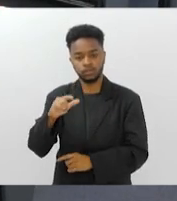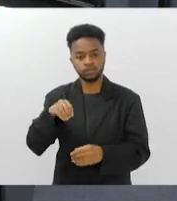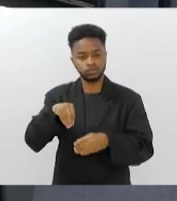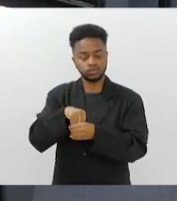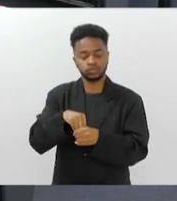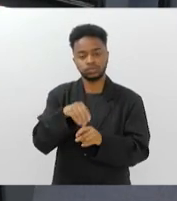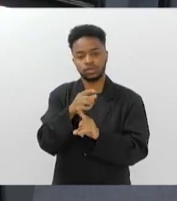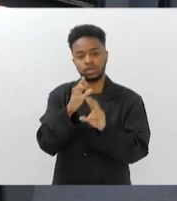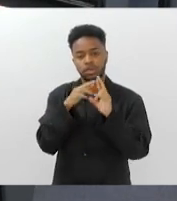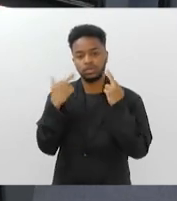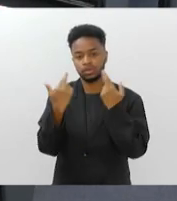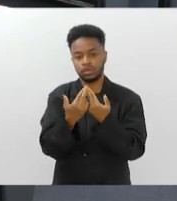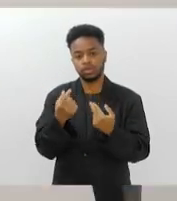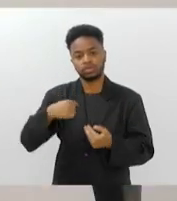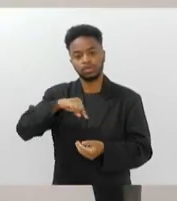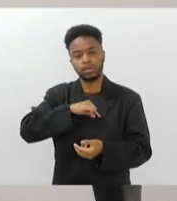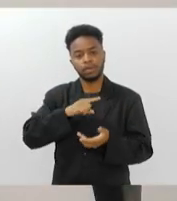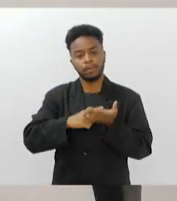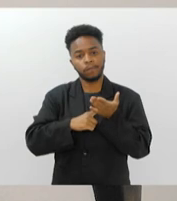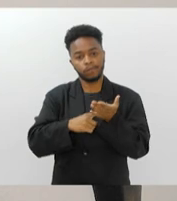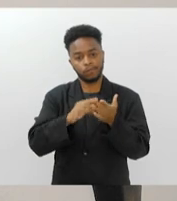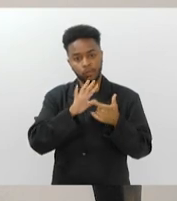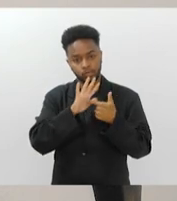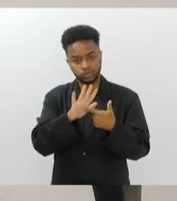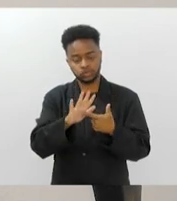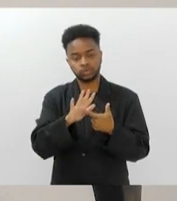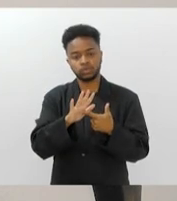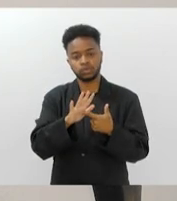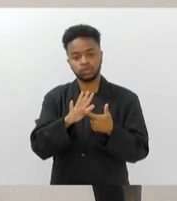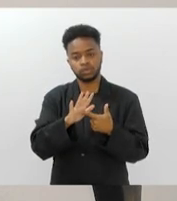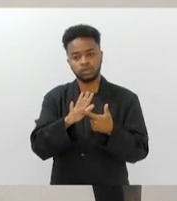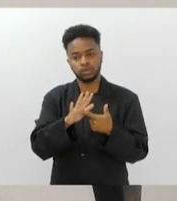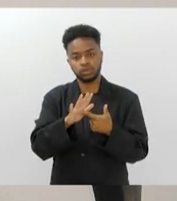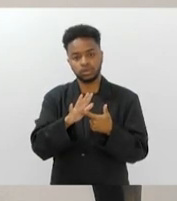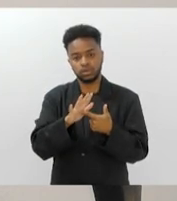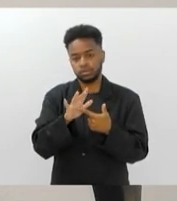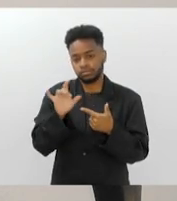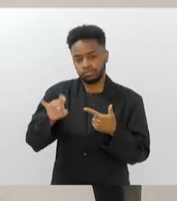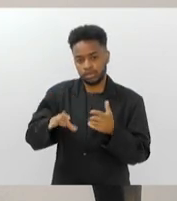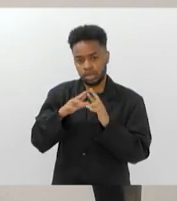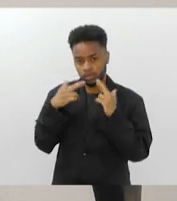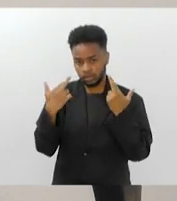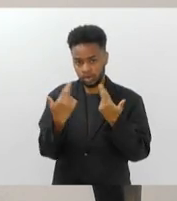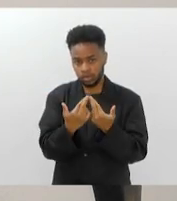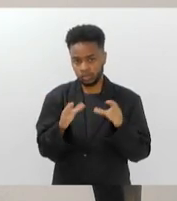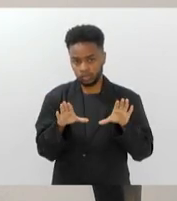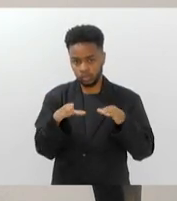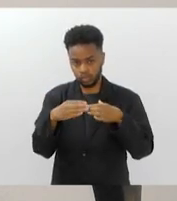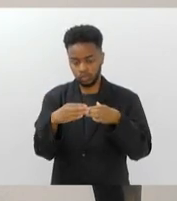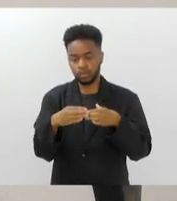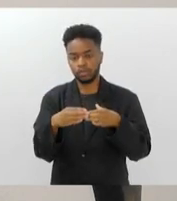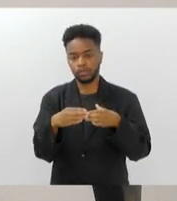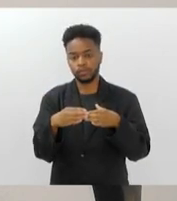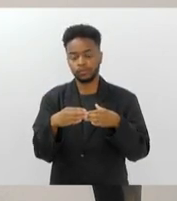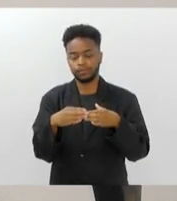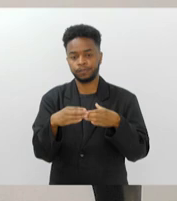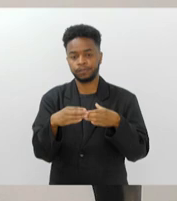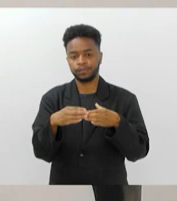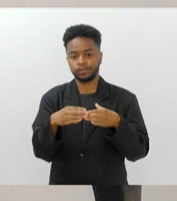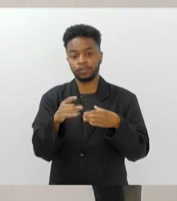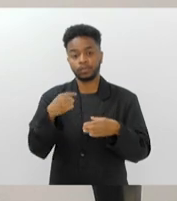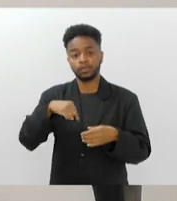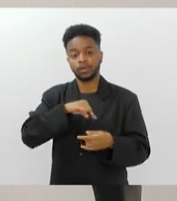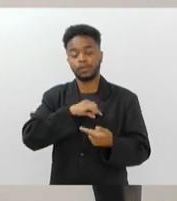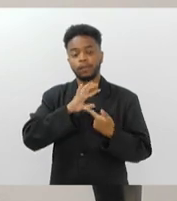gente já se comprometeu né na nossa última reunião do do grupo interinstitucional que nós